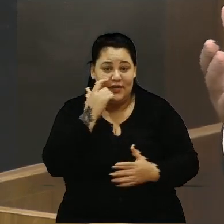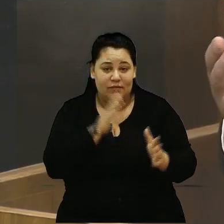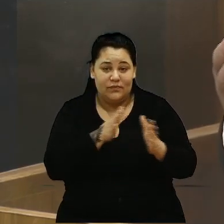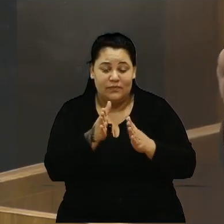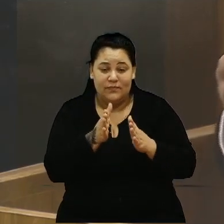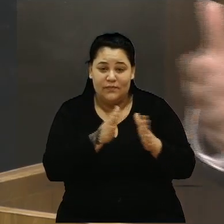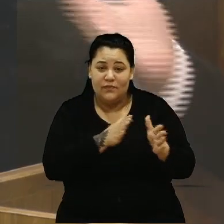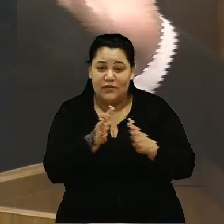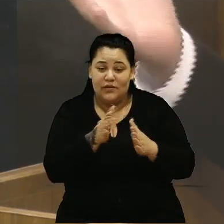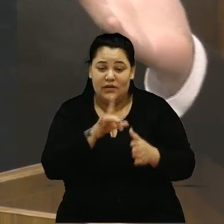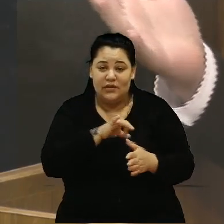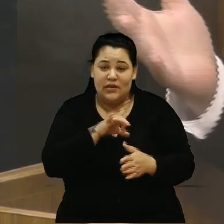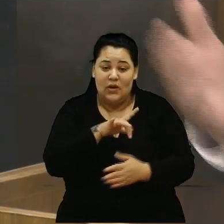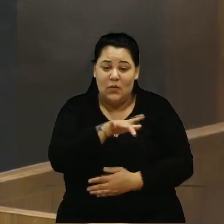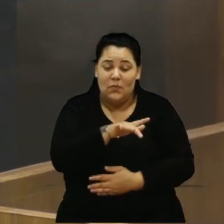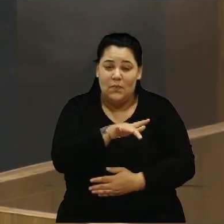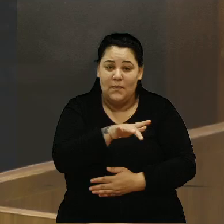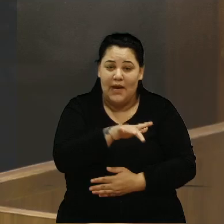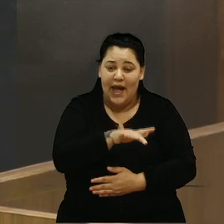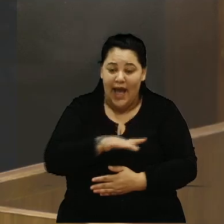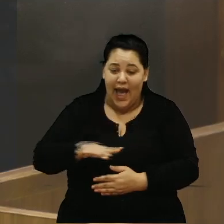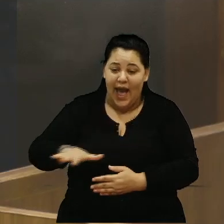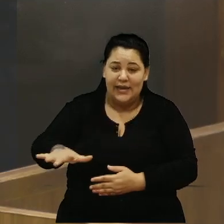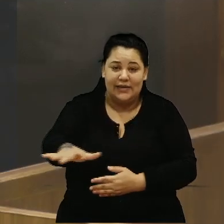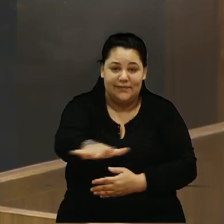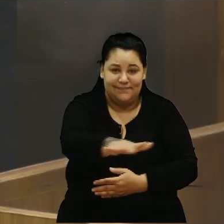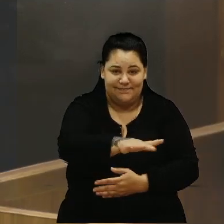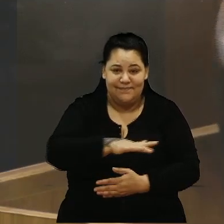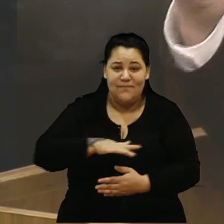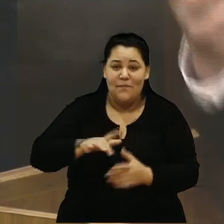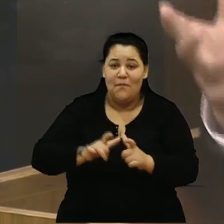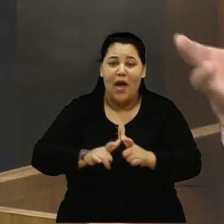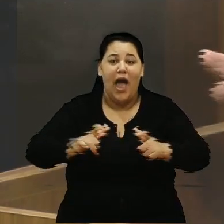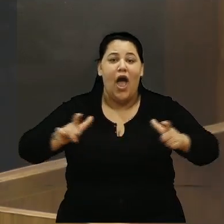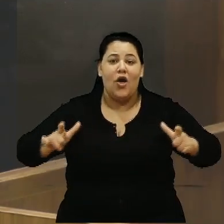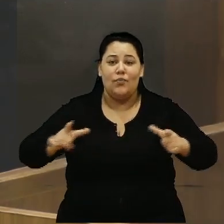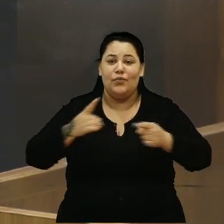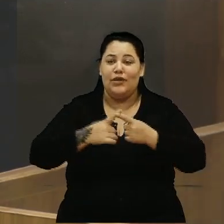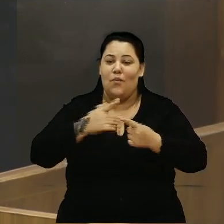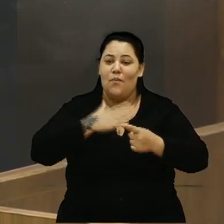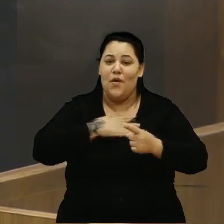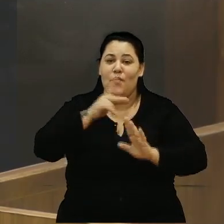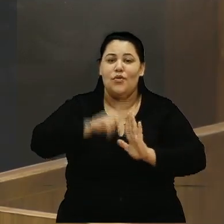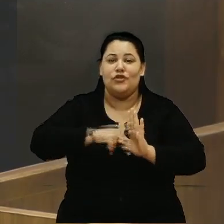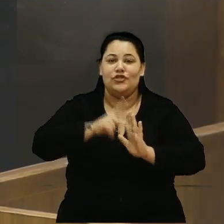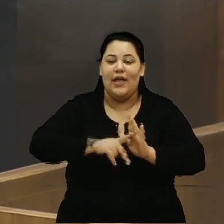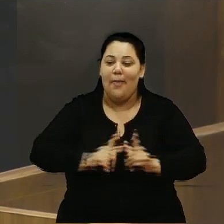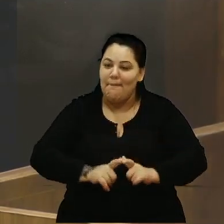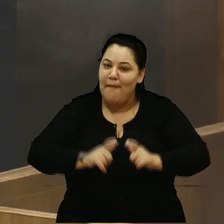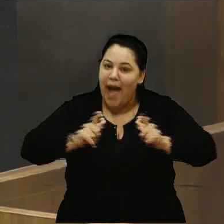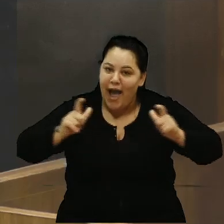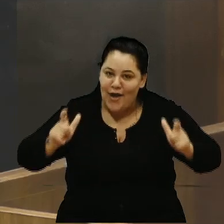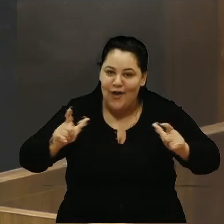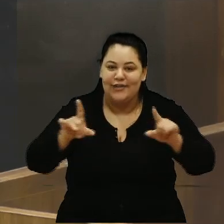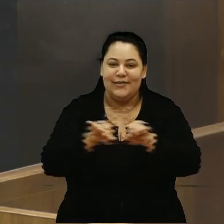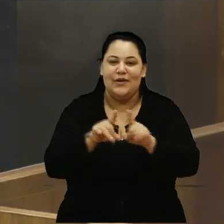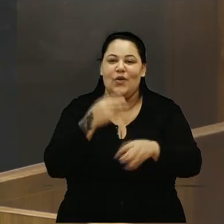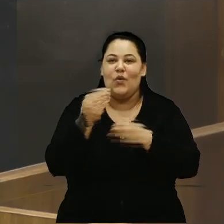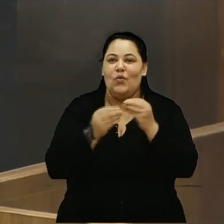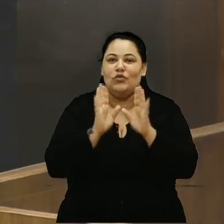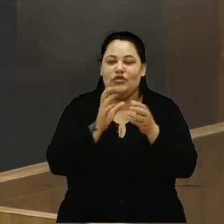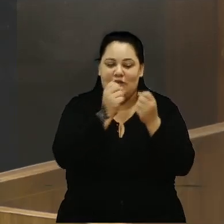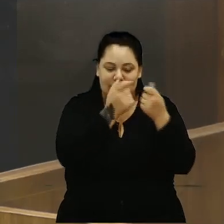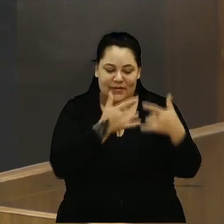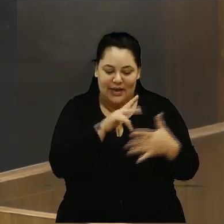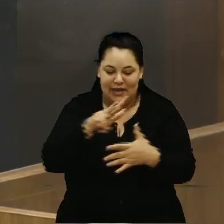ter uma área maior, porque o meu projeto que eu tinha, ele era muito maior, mas só que, como eu já falei também aqui nessa tribuna, só para concluir,